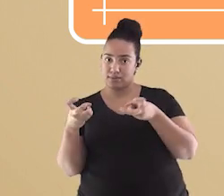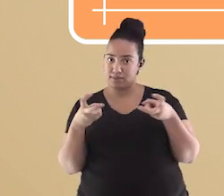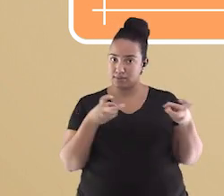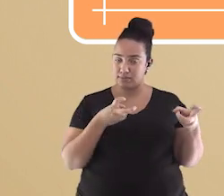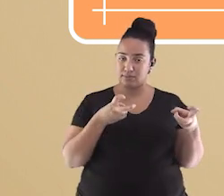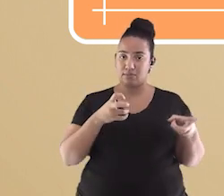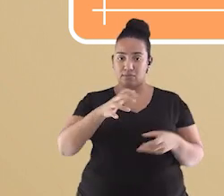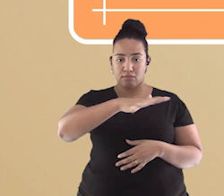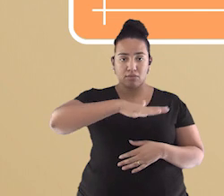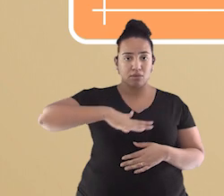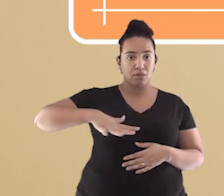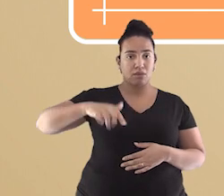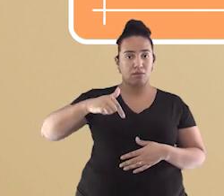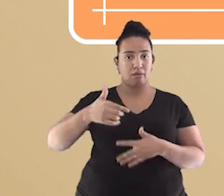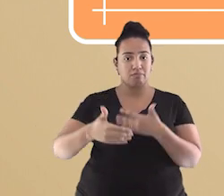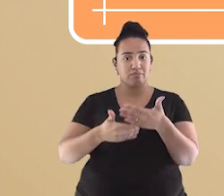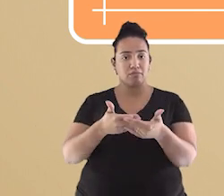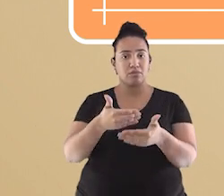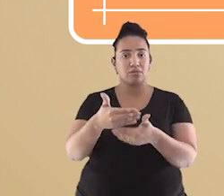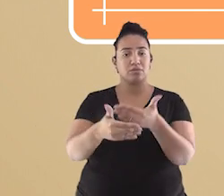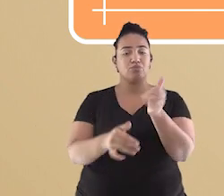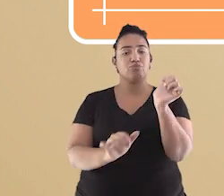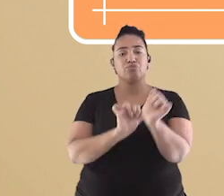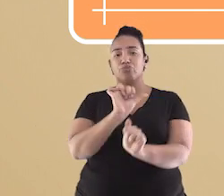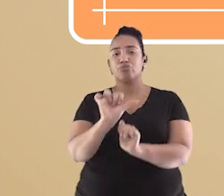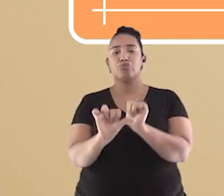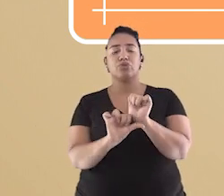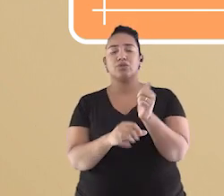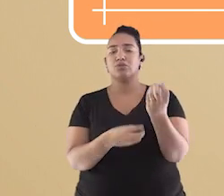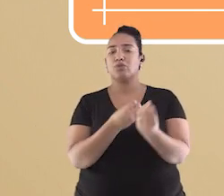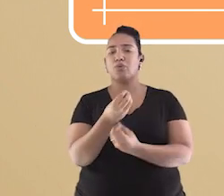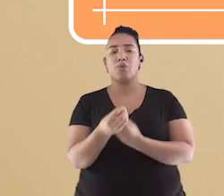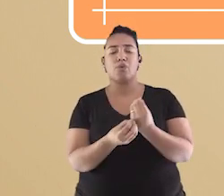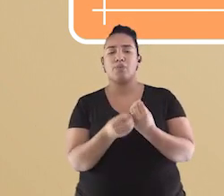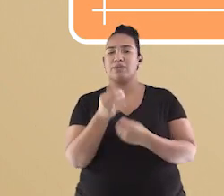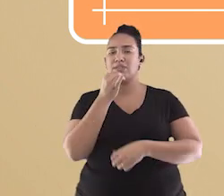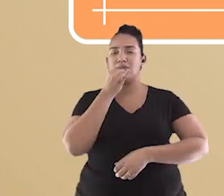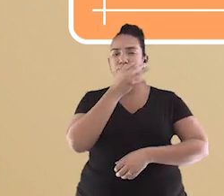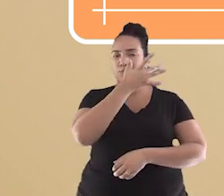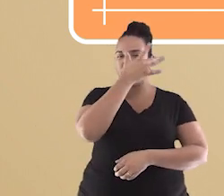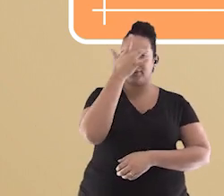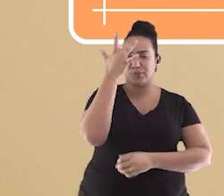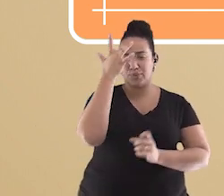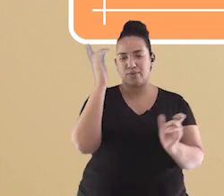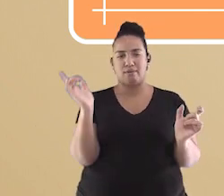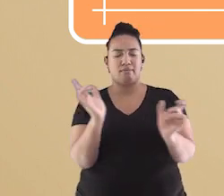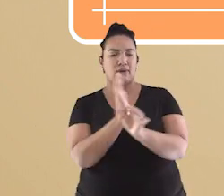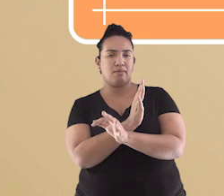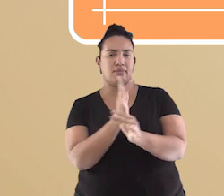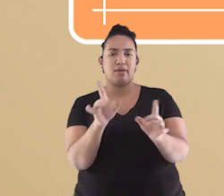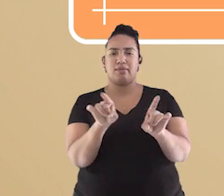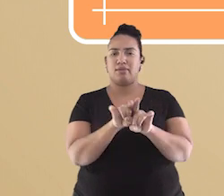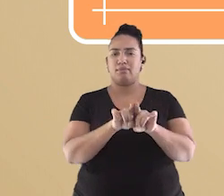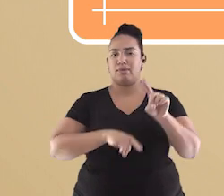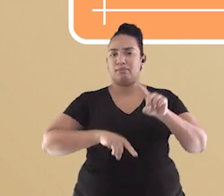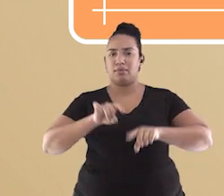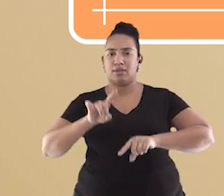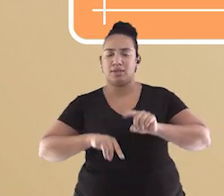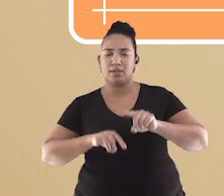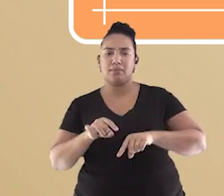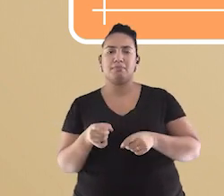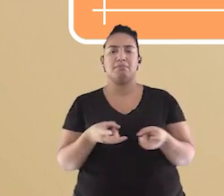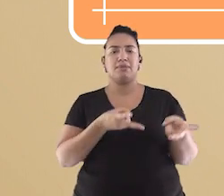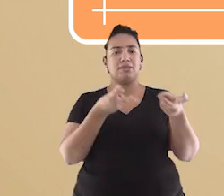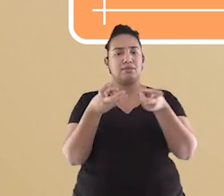as transformações ocorridas nos processos de deslocamento das pessoas e mercadorias, analisando as formas de adaptação